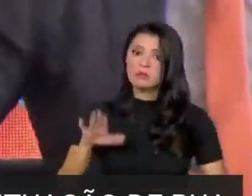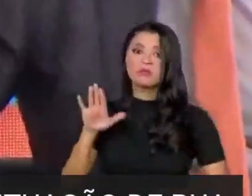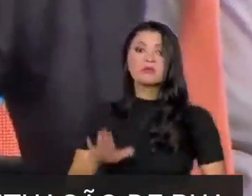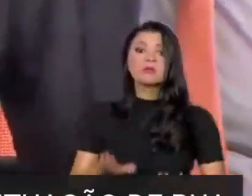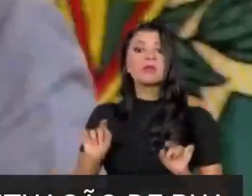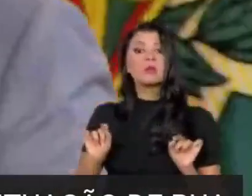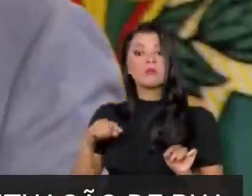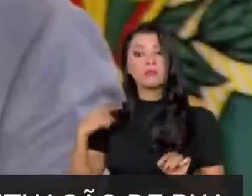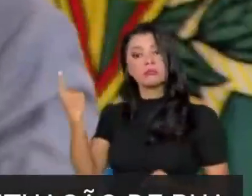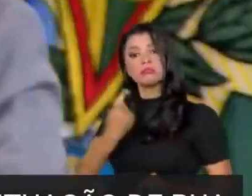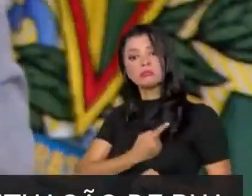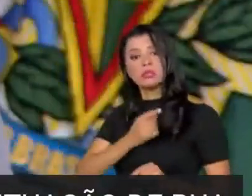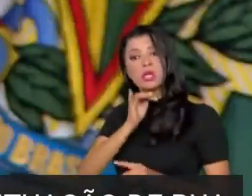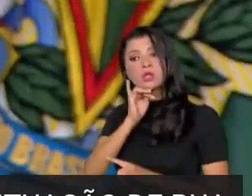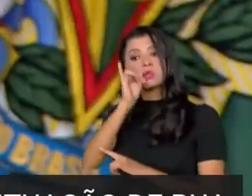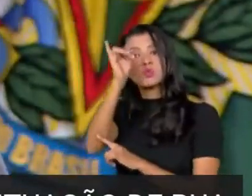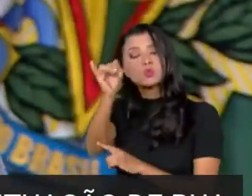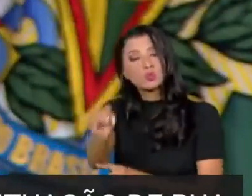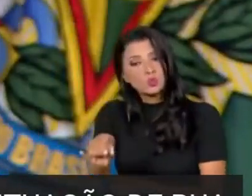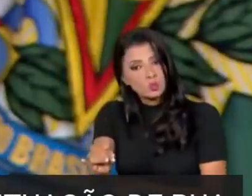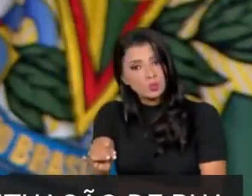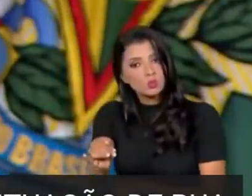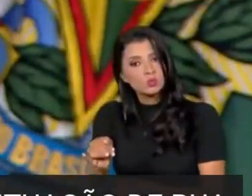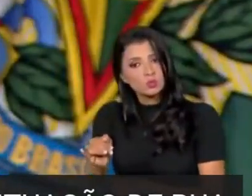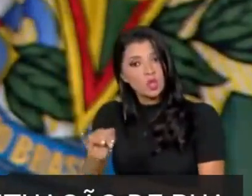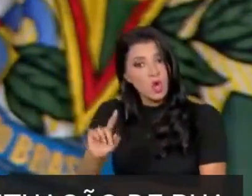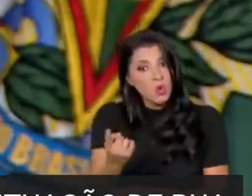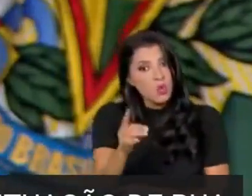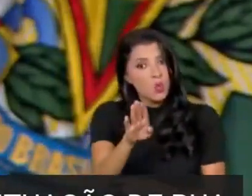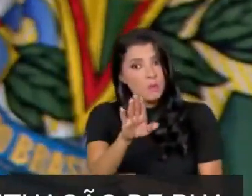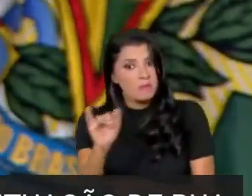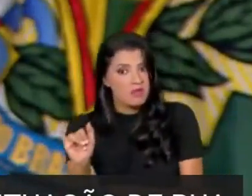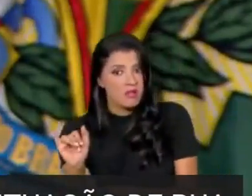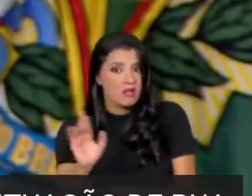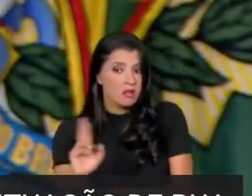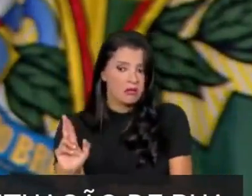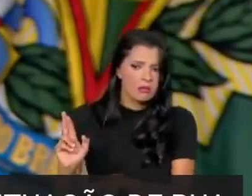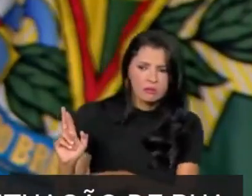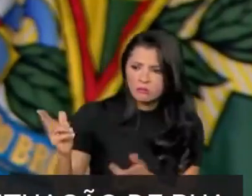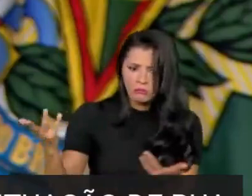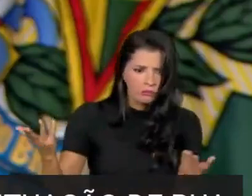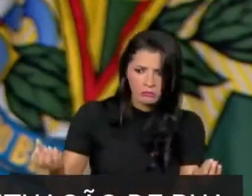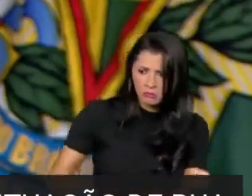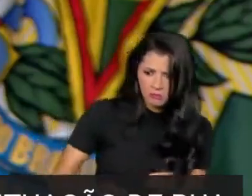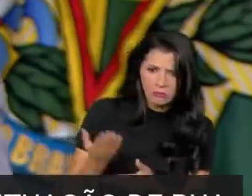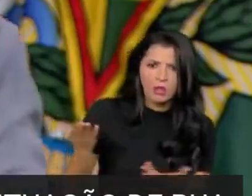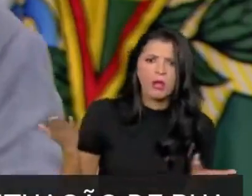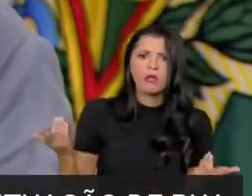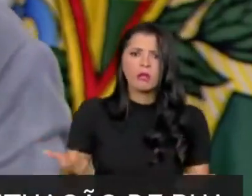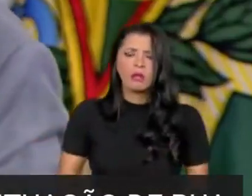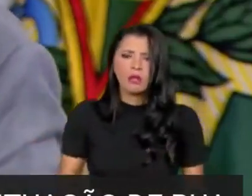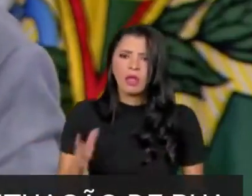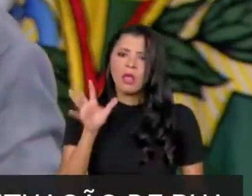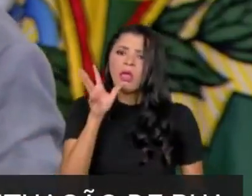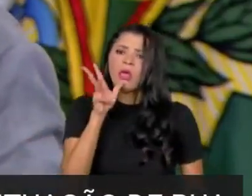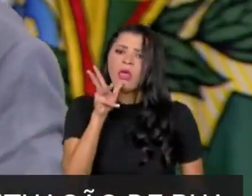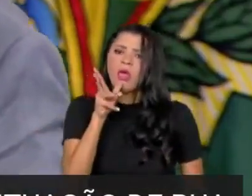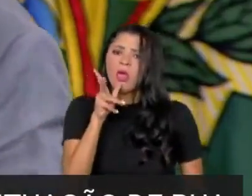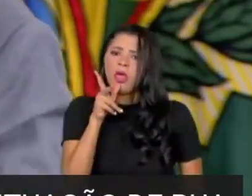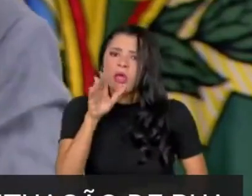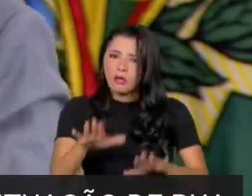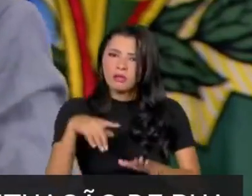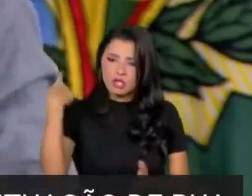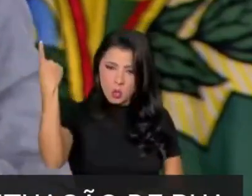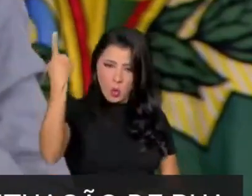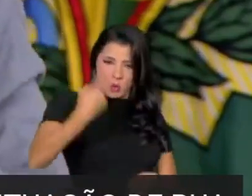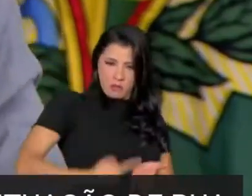Às vezes a gente anuncia 1 bilhão e esse 1 bilhão demora para aparecer. Às vezes a gente assume um compromisso